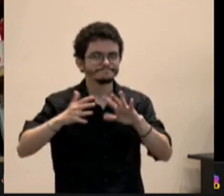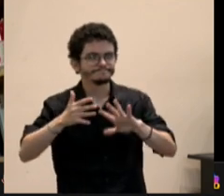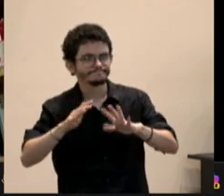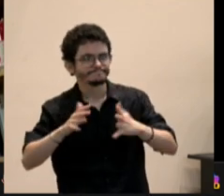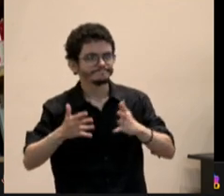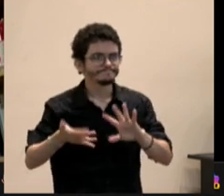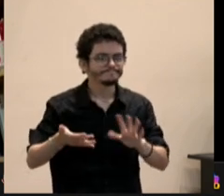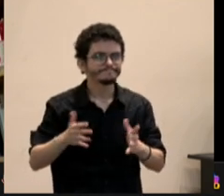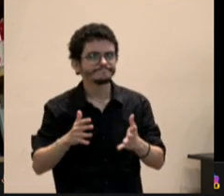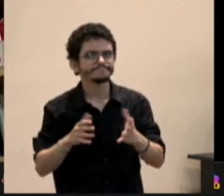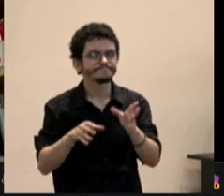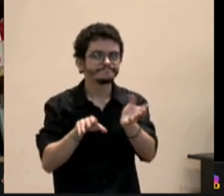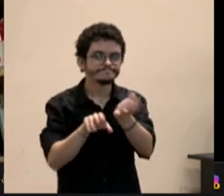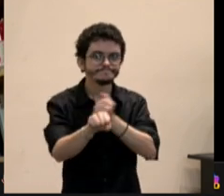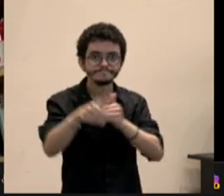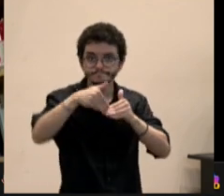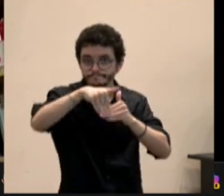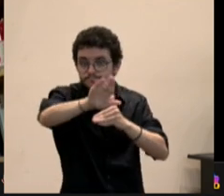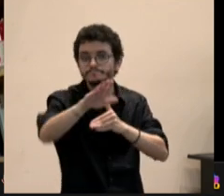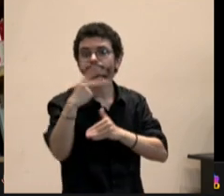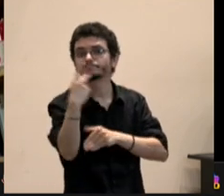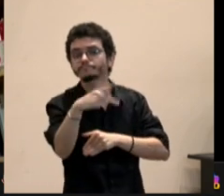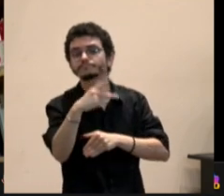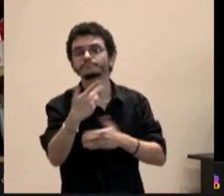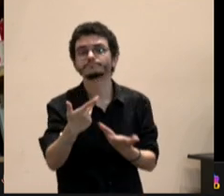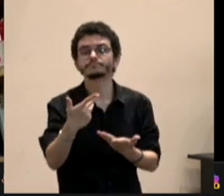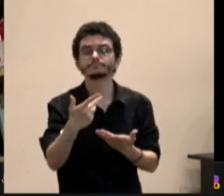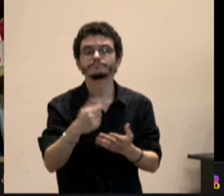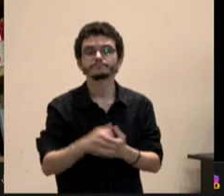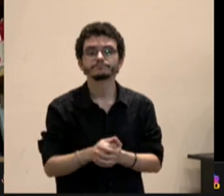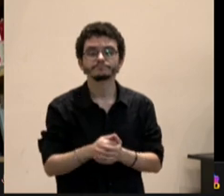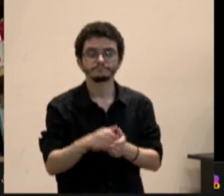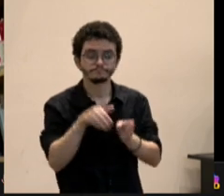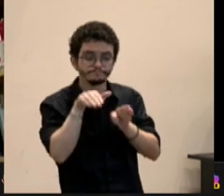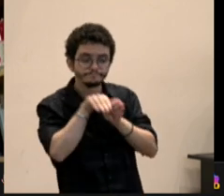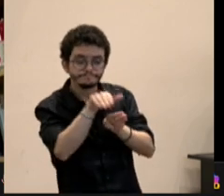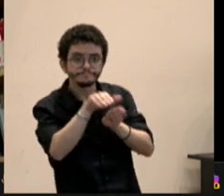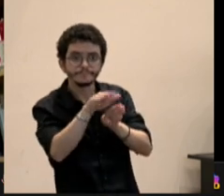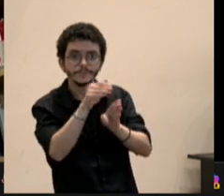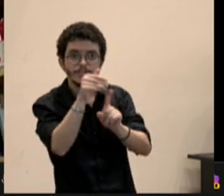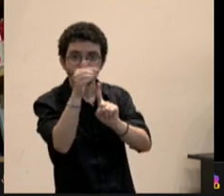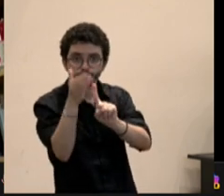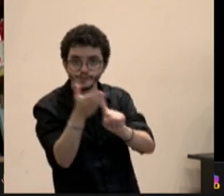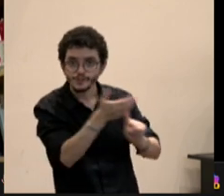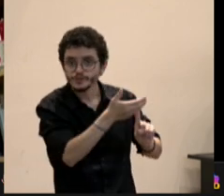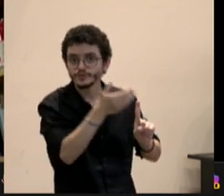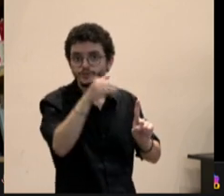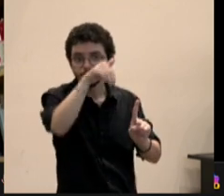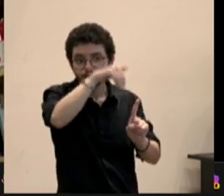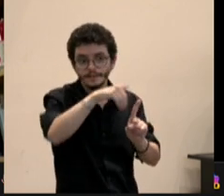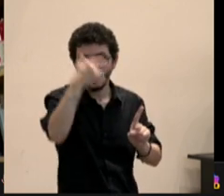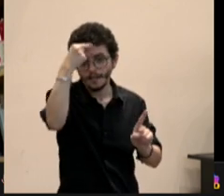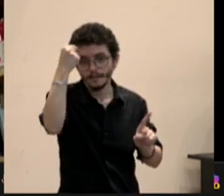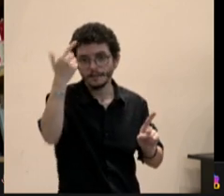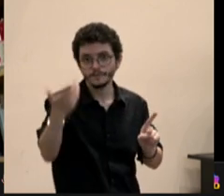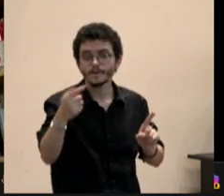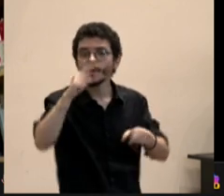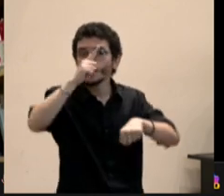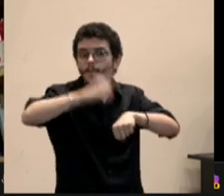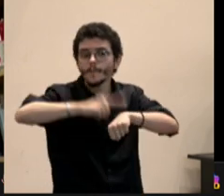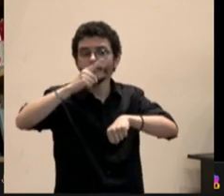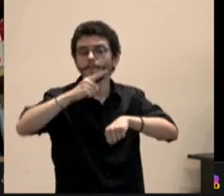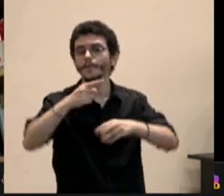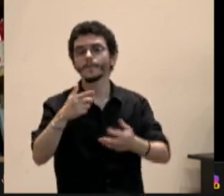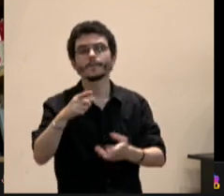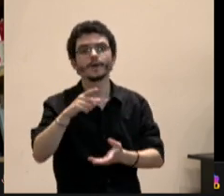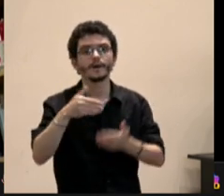formação continuada, ela está sendo induzida a ser retirada das universidades, no momento em que